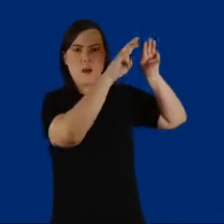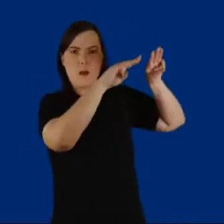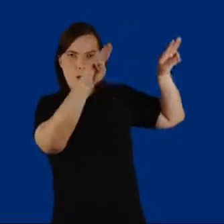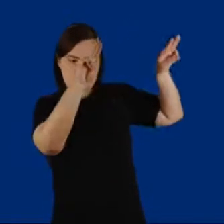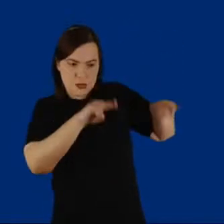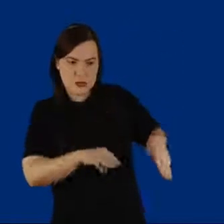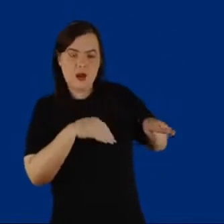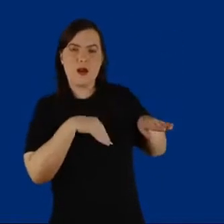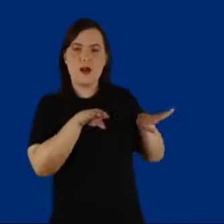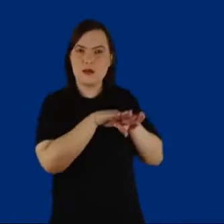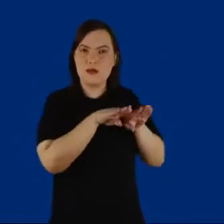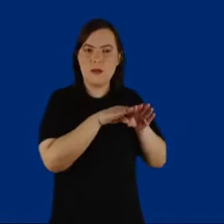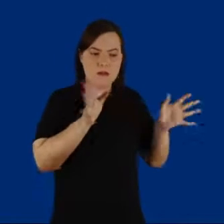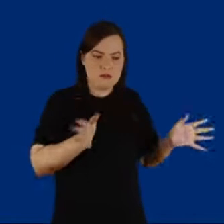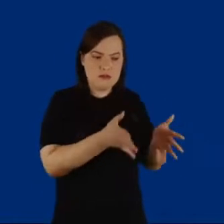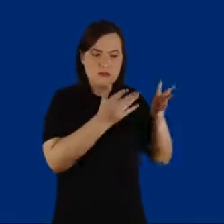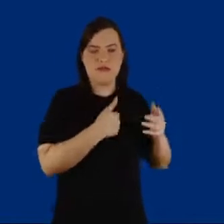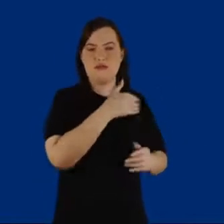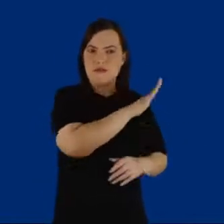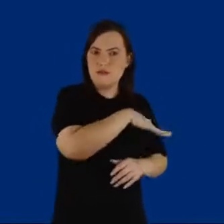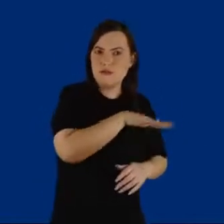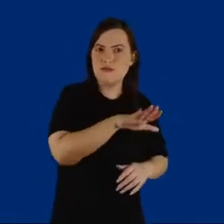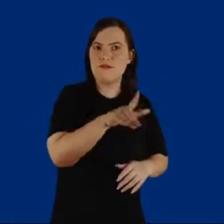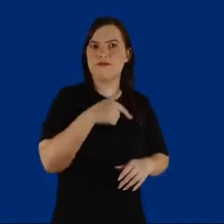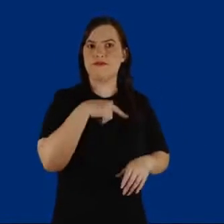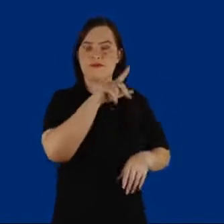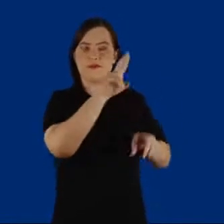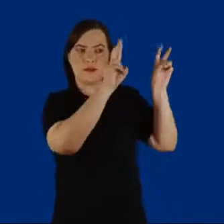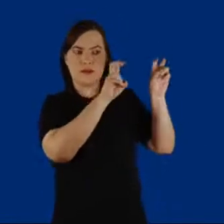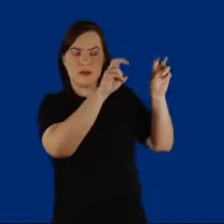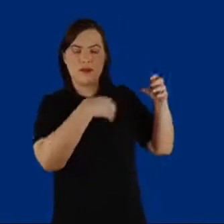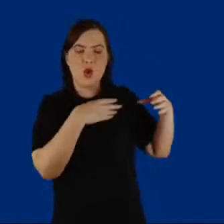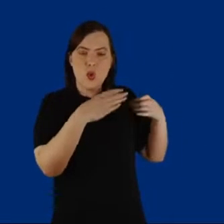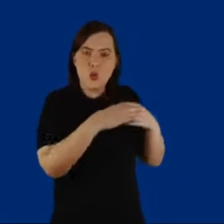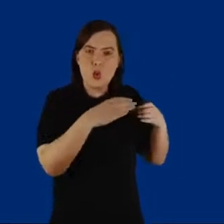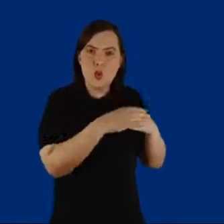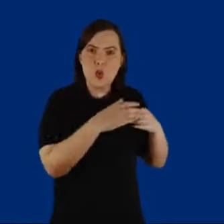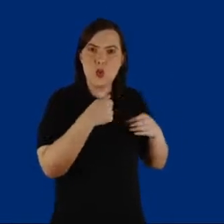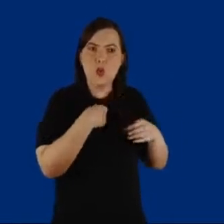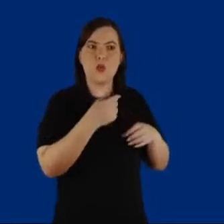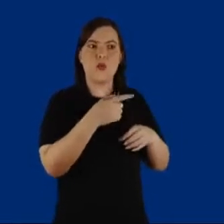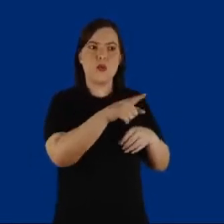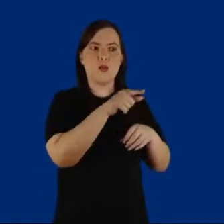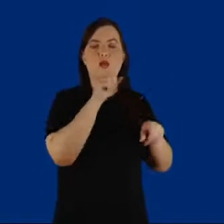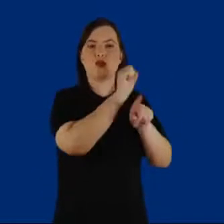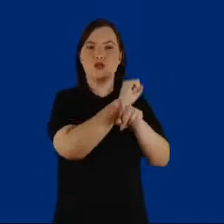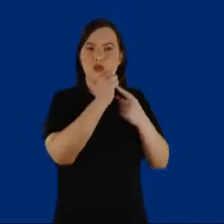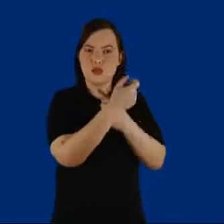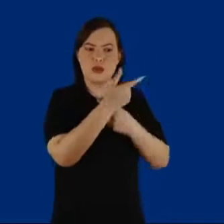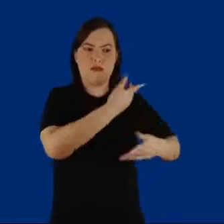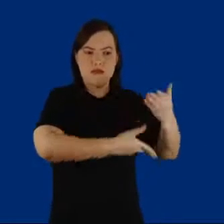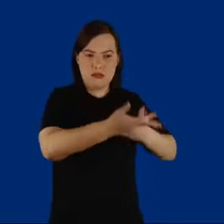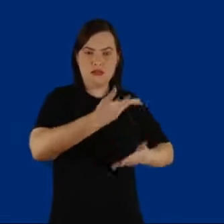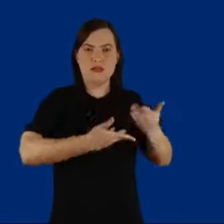museus, engajar as crianças com esse tipo de grupo pró-social e esse tipo de interação.